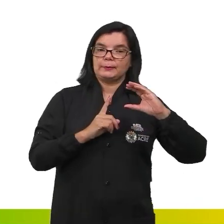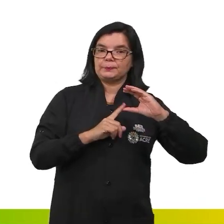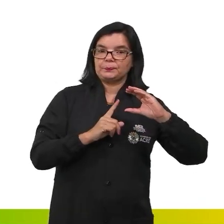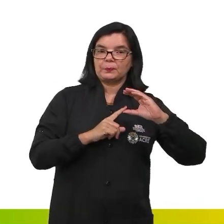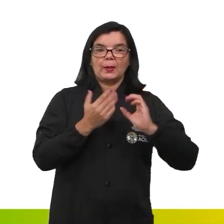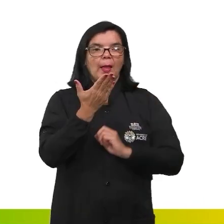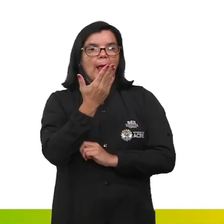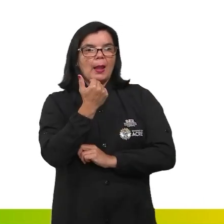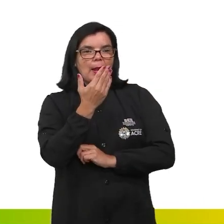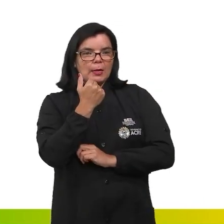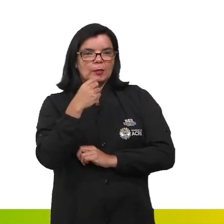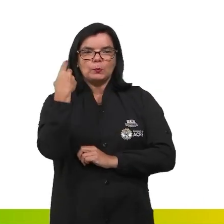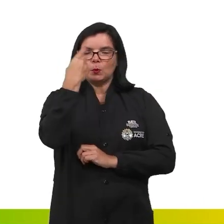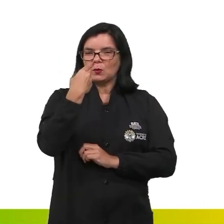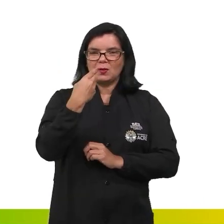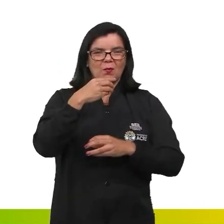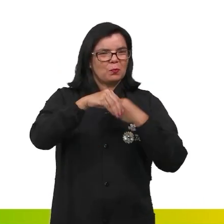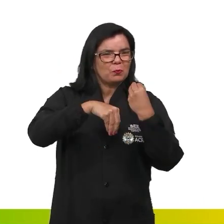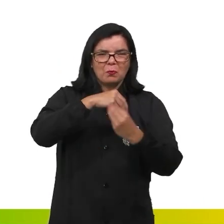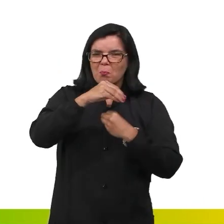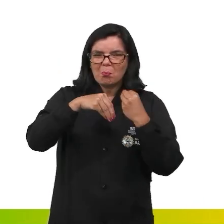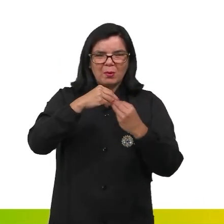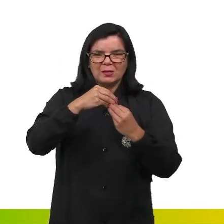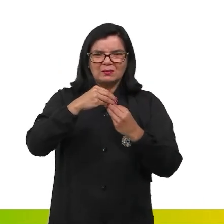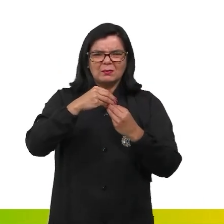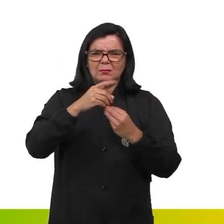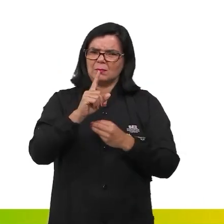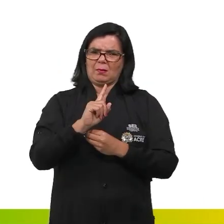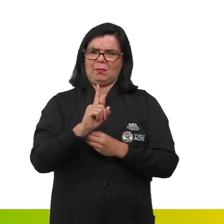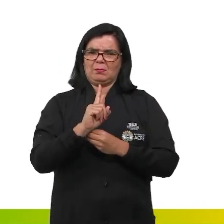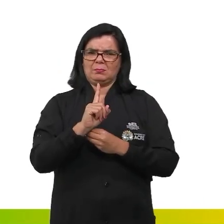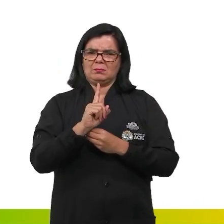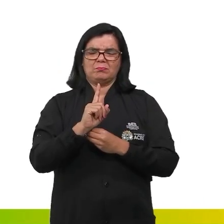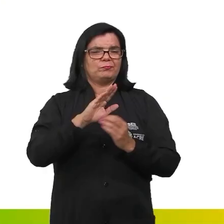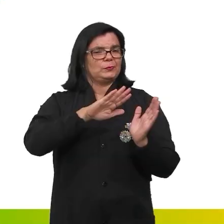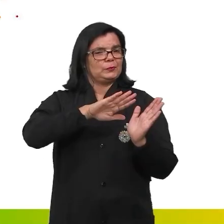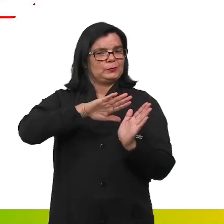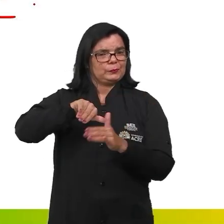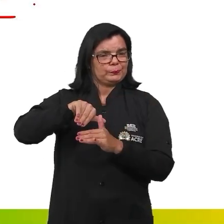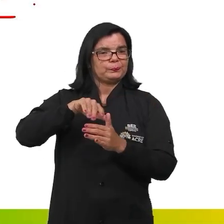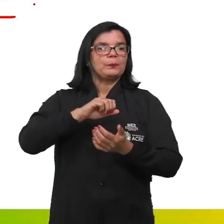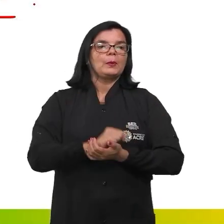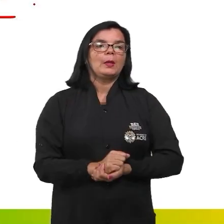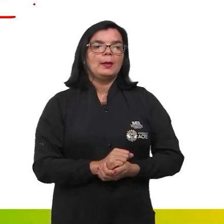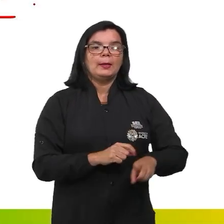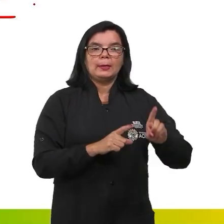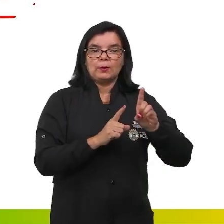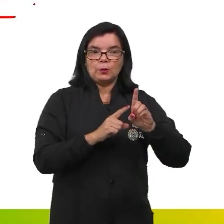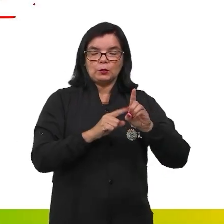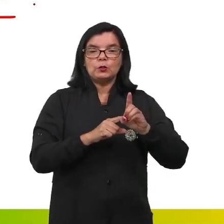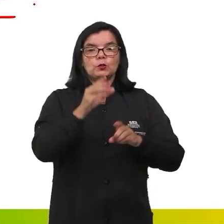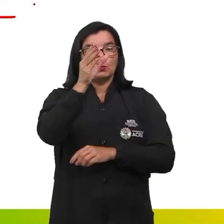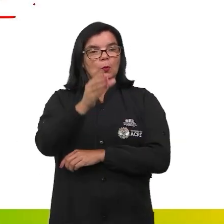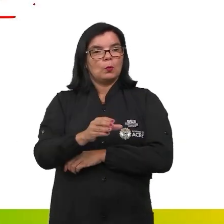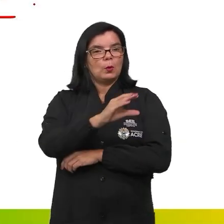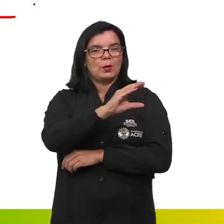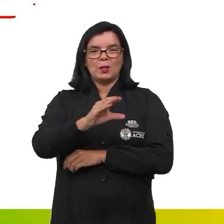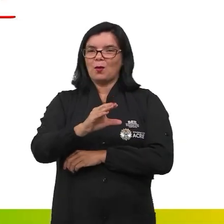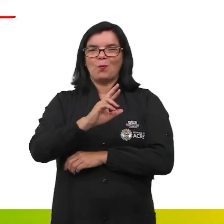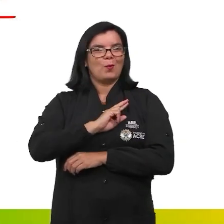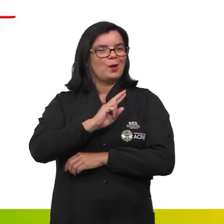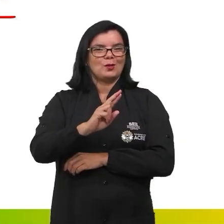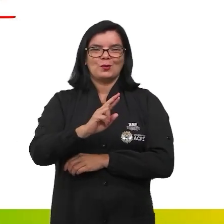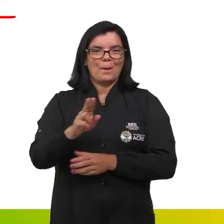C. A culinária espanhola não se mescla. Não, ao contrário, né? Ela se mescla. O catolicismo não é uma